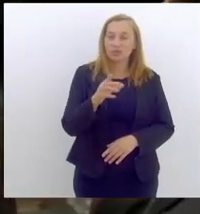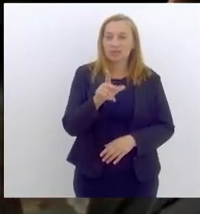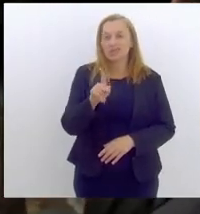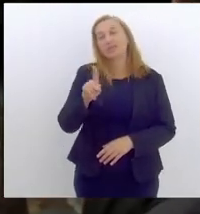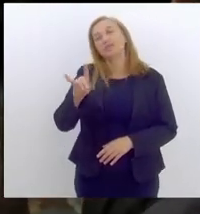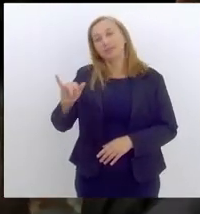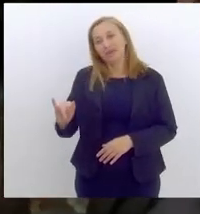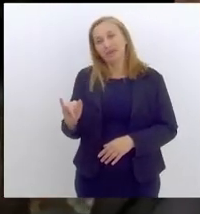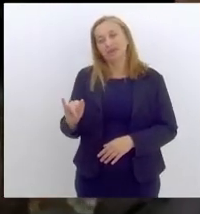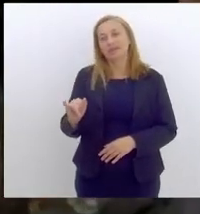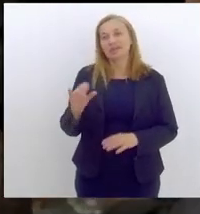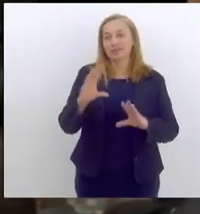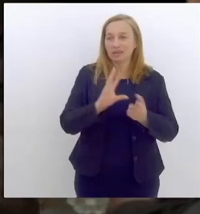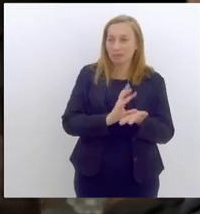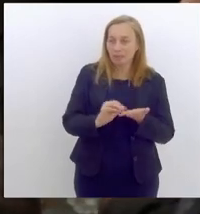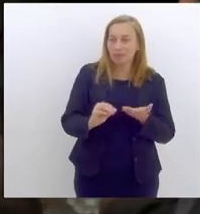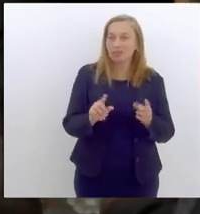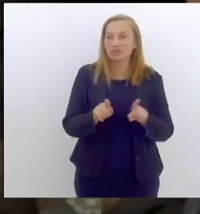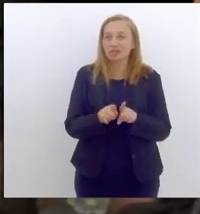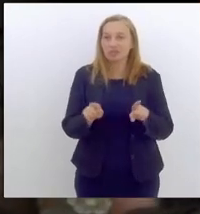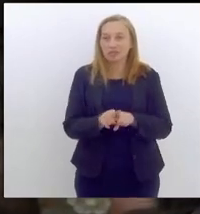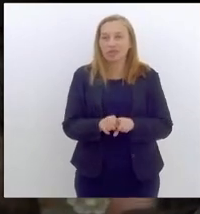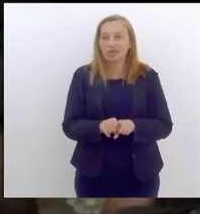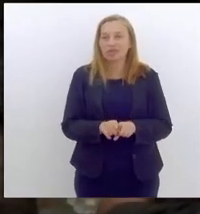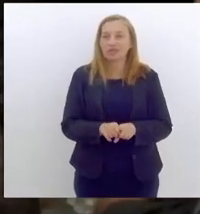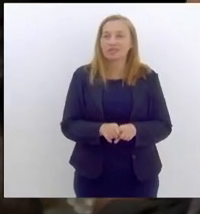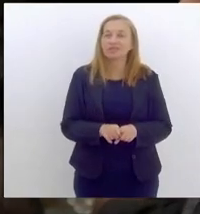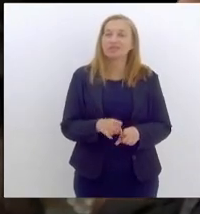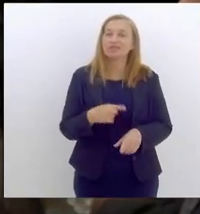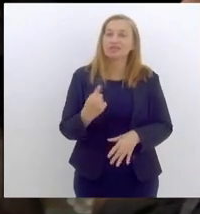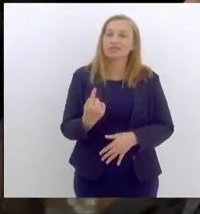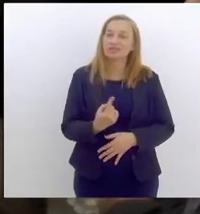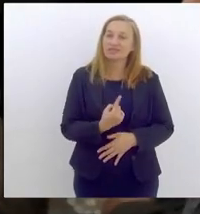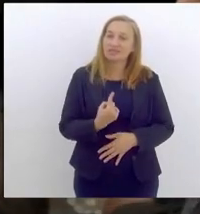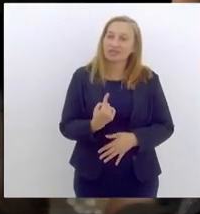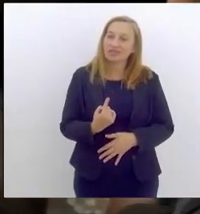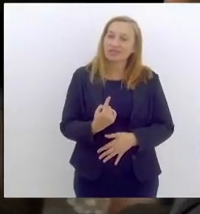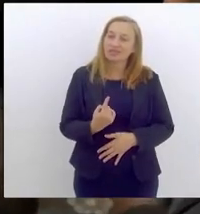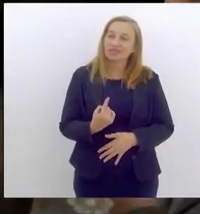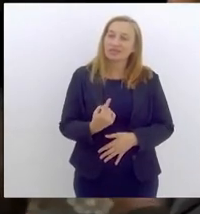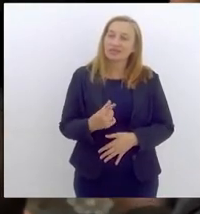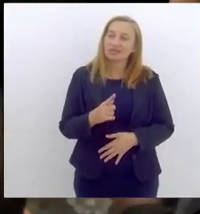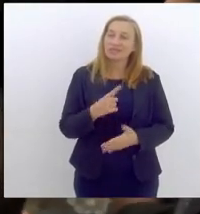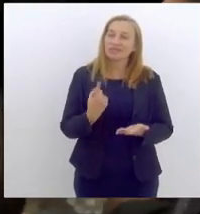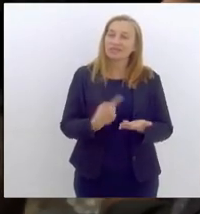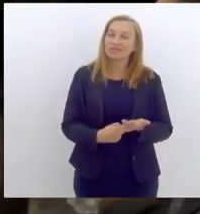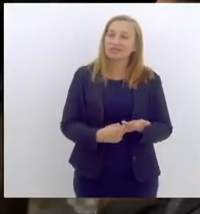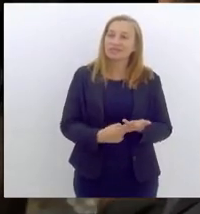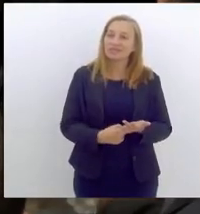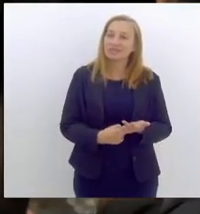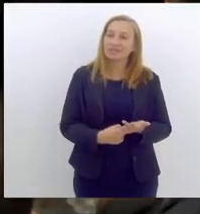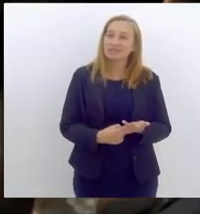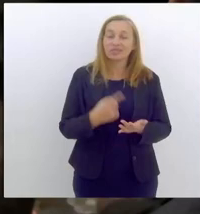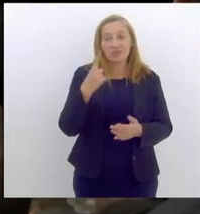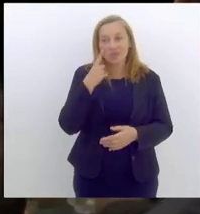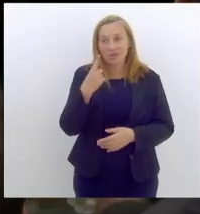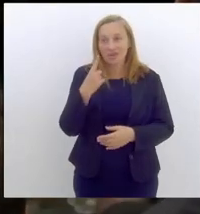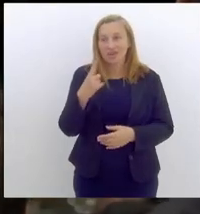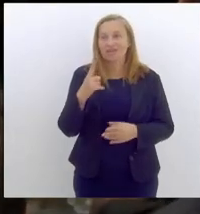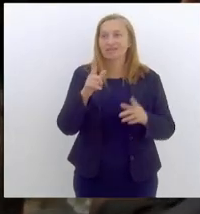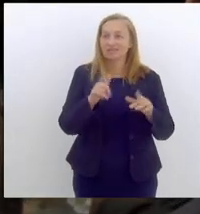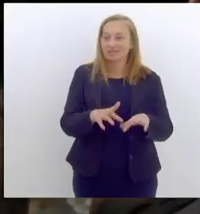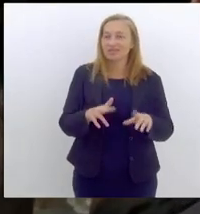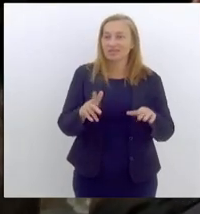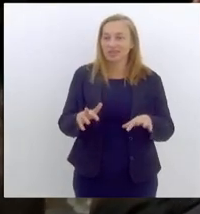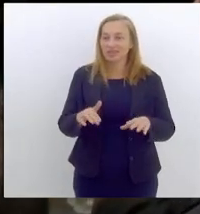nessa pauta e nós daremos e teremos o compromisso de dar um olhar diferenciado